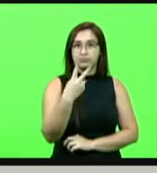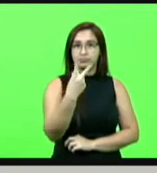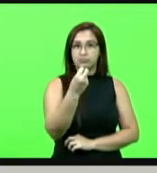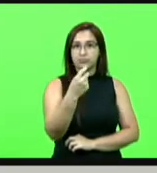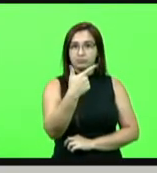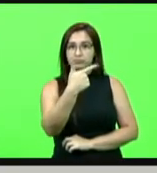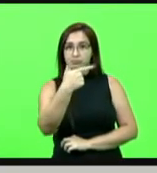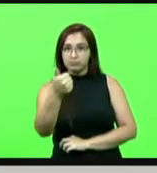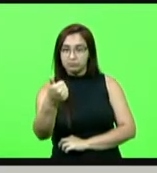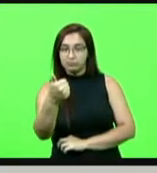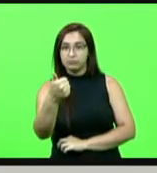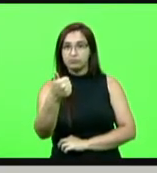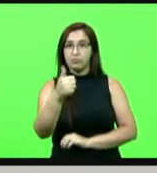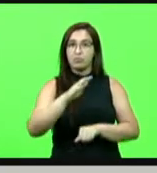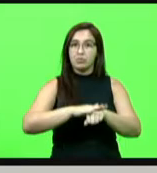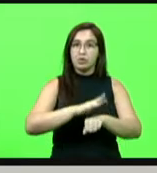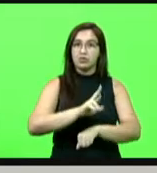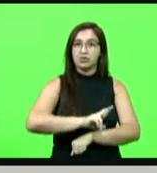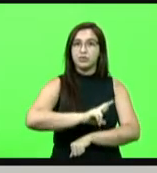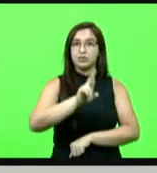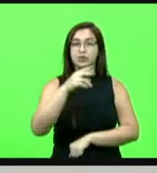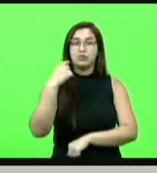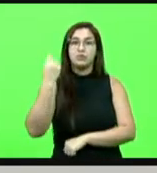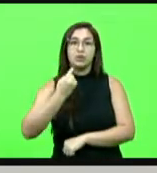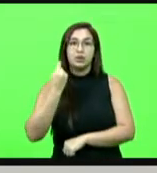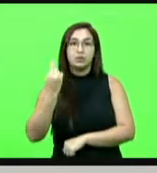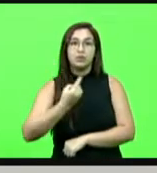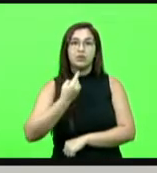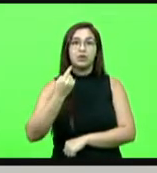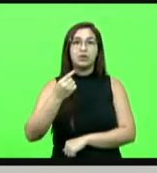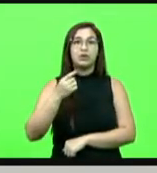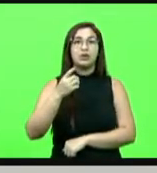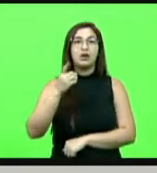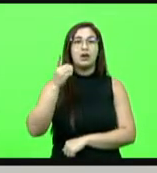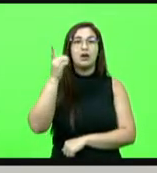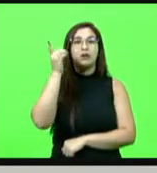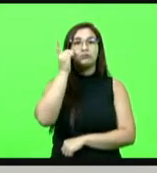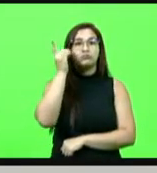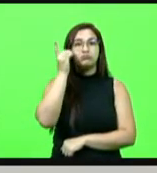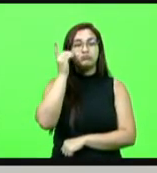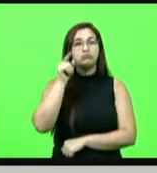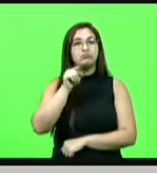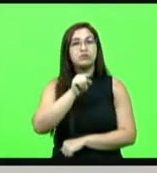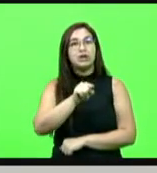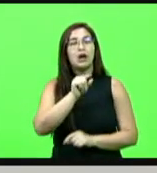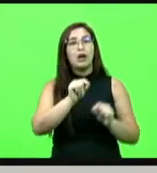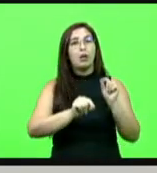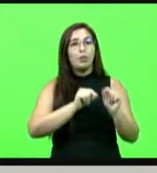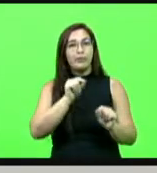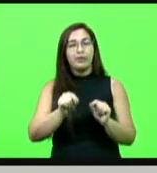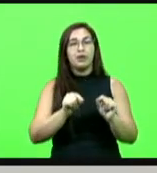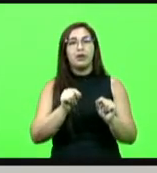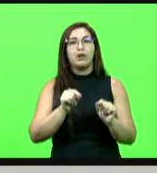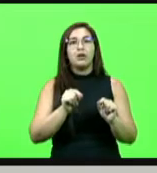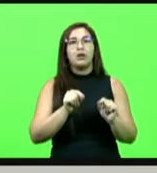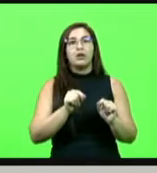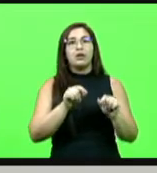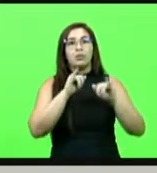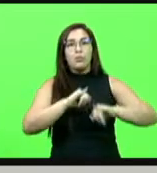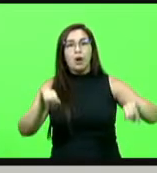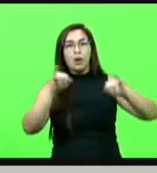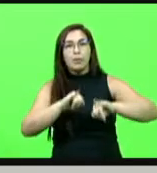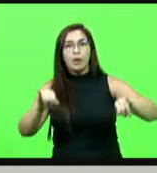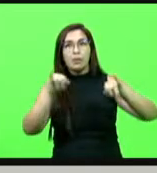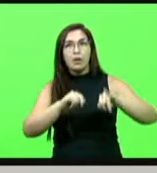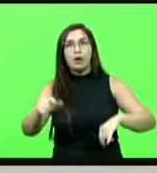0437.4/2021, autora deputada Dirce, que institui a campanha estadual de